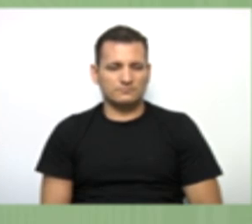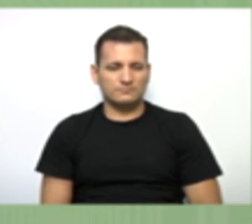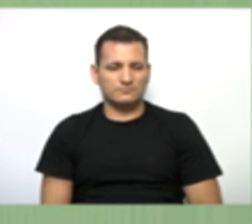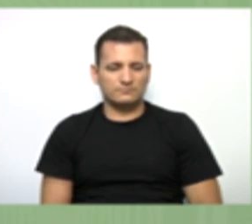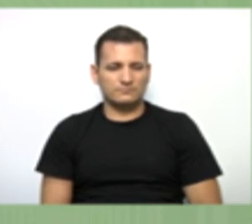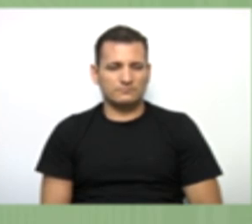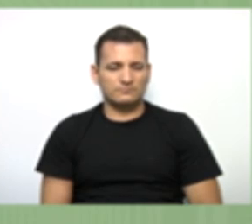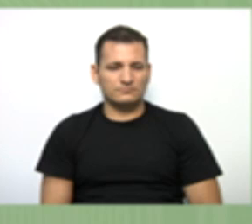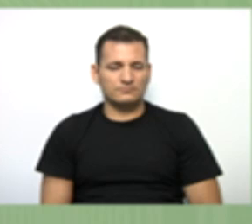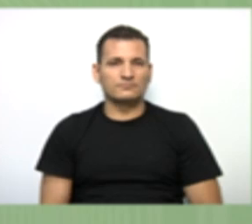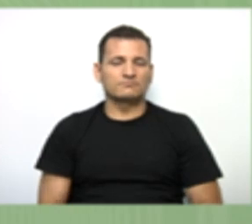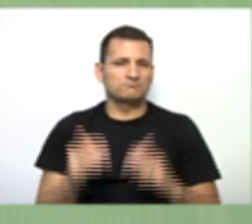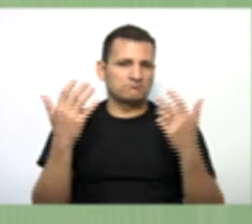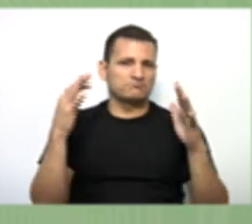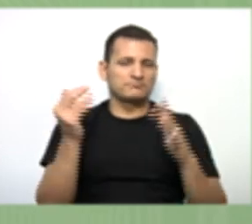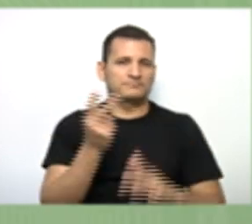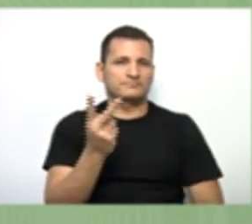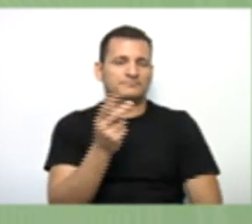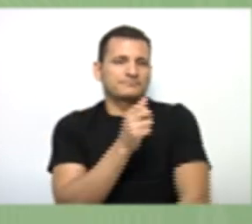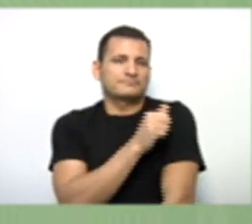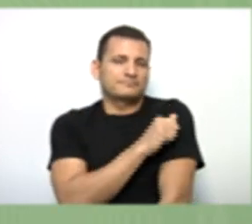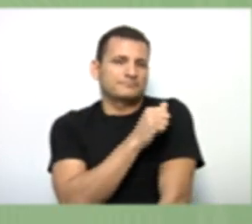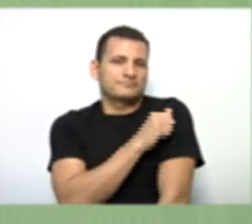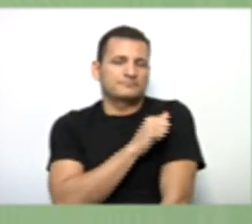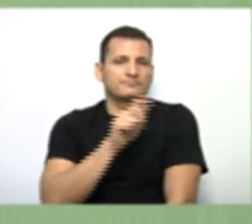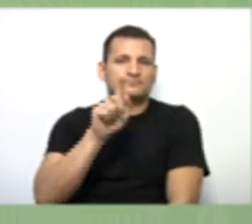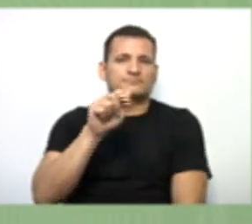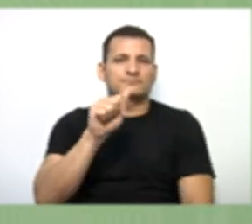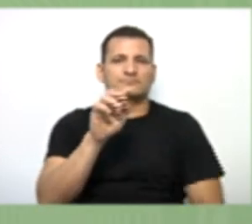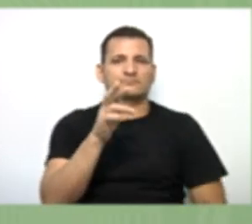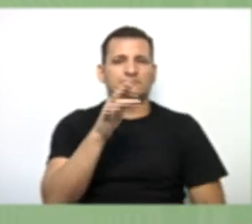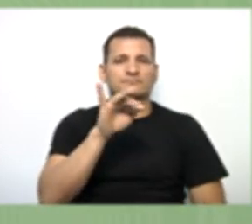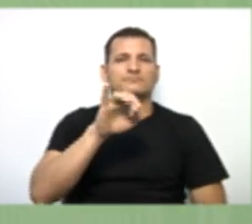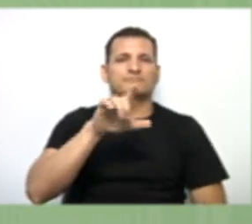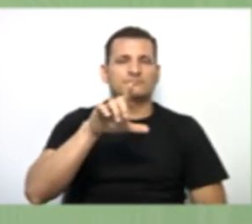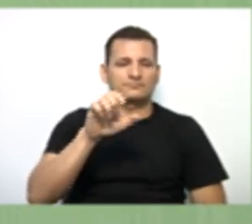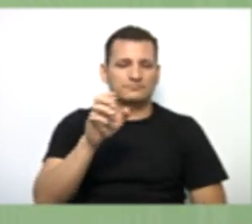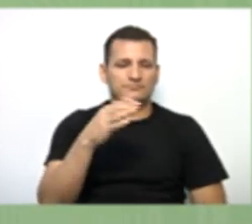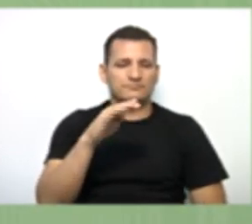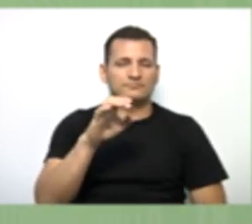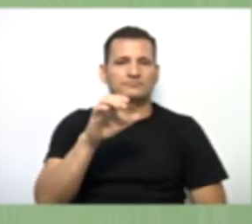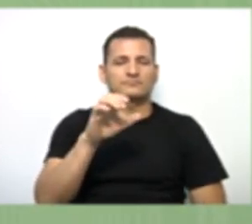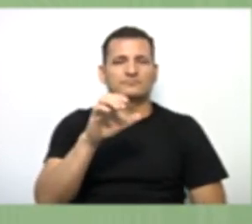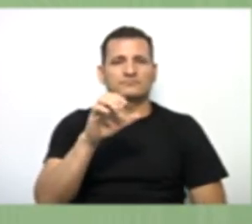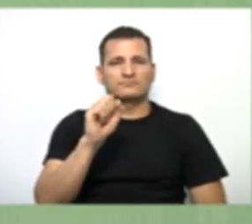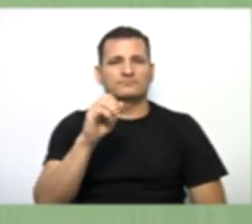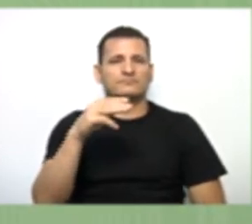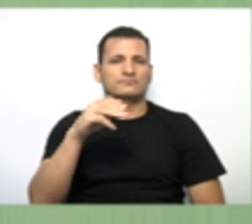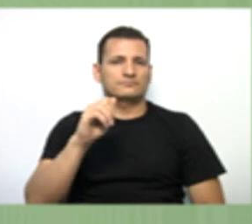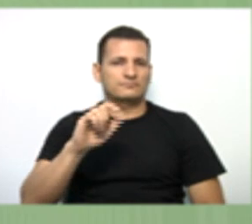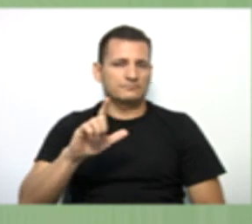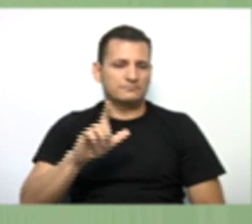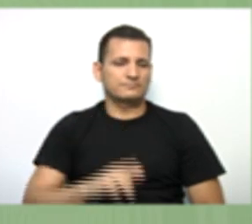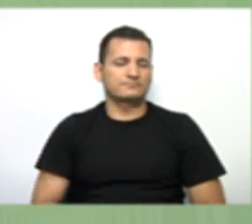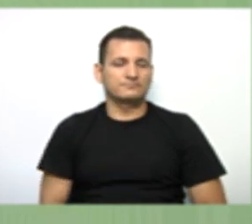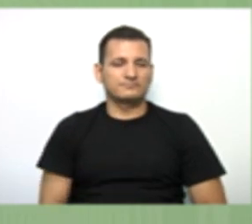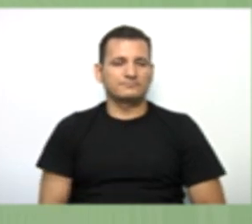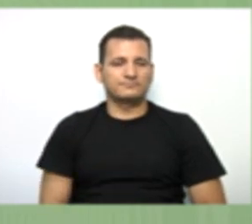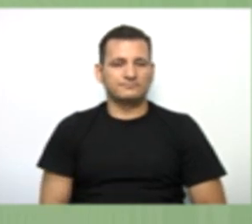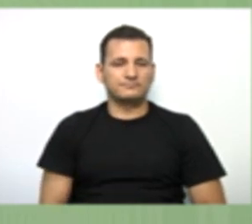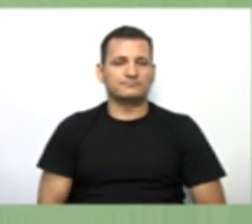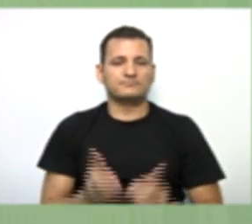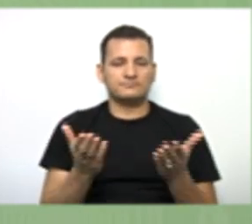45. Então, parabéns aos dois alunos, Gabriel e Ismael, pelas participações no fórum. Decimal para